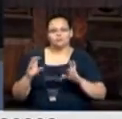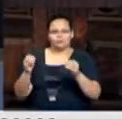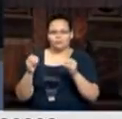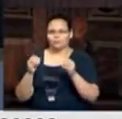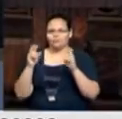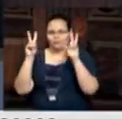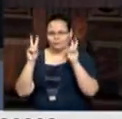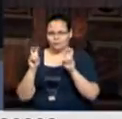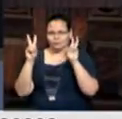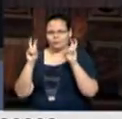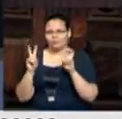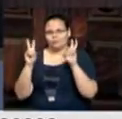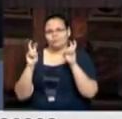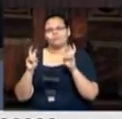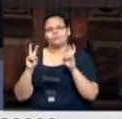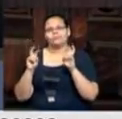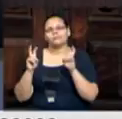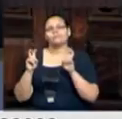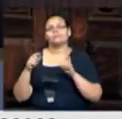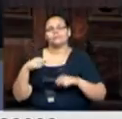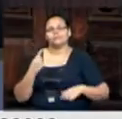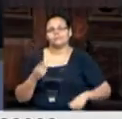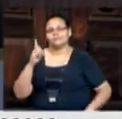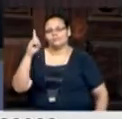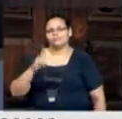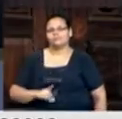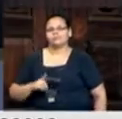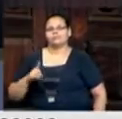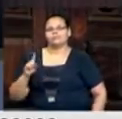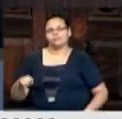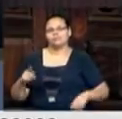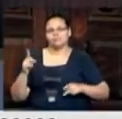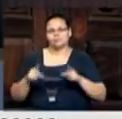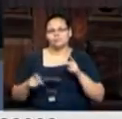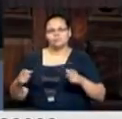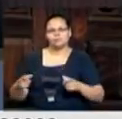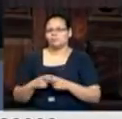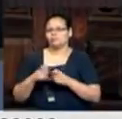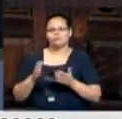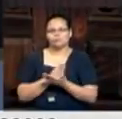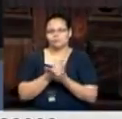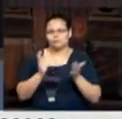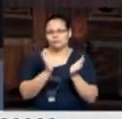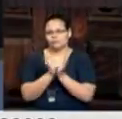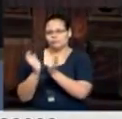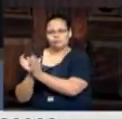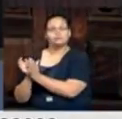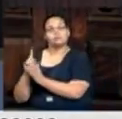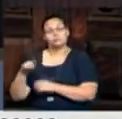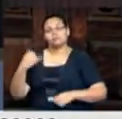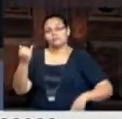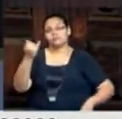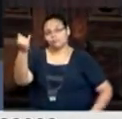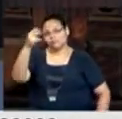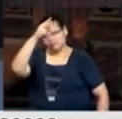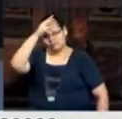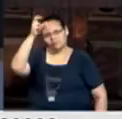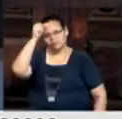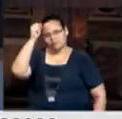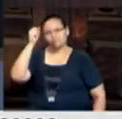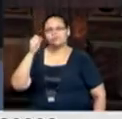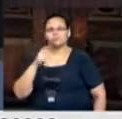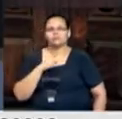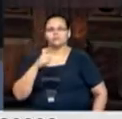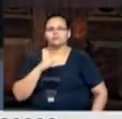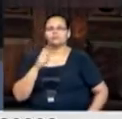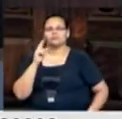os temas de vanguarda, de afirmação de direitos das minorias e de qualquer tipo de grupo. É importante que na prefeitura nós tenhamos